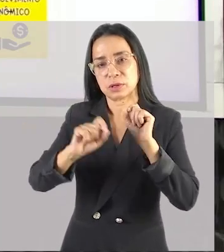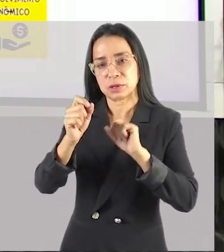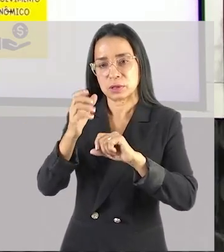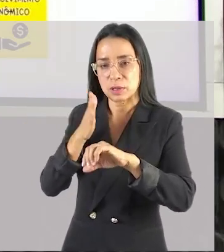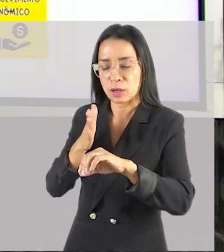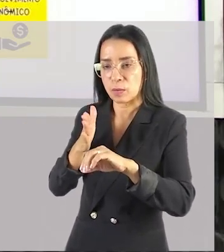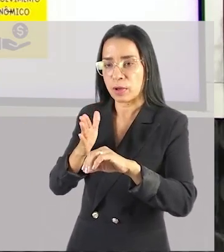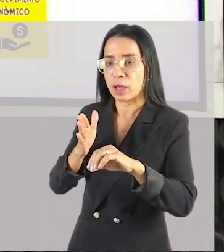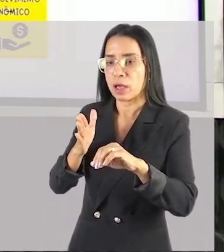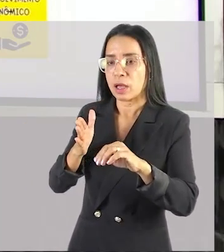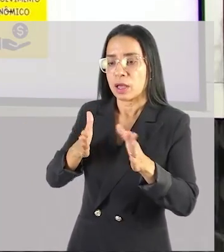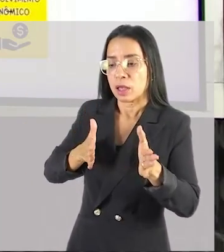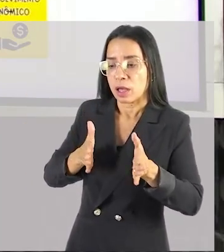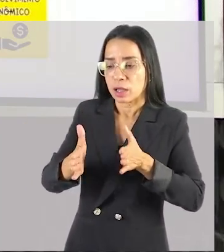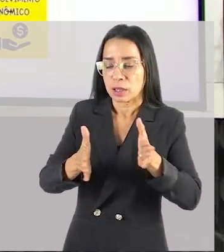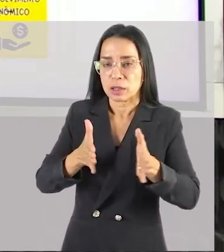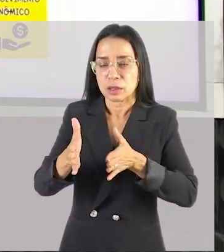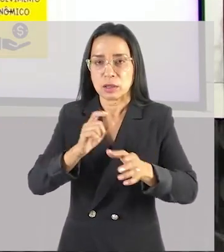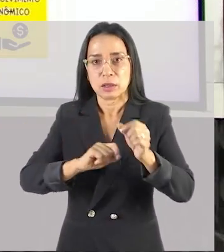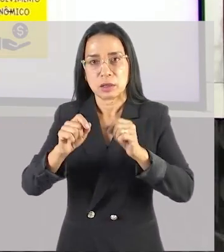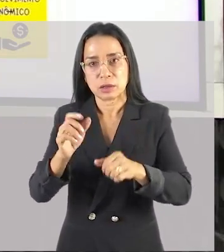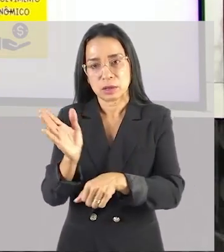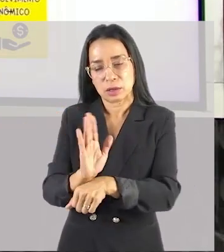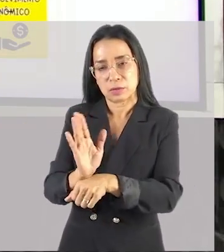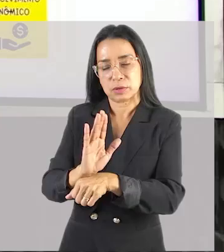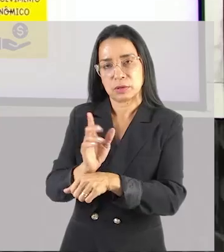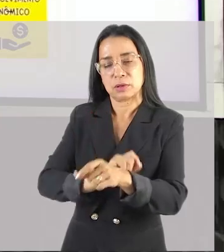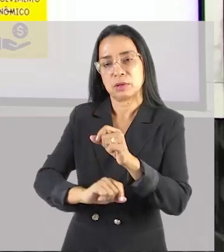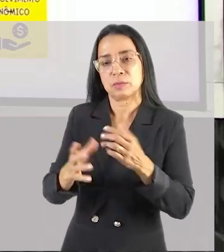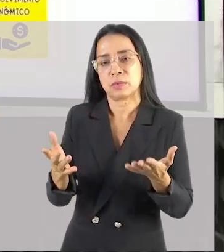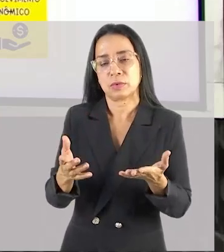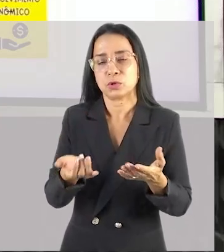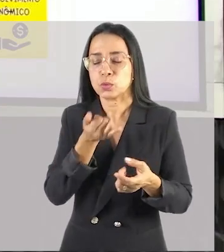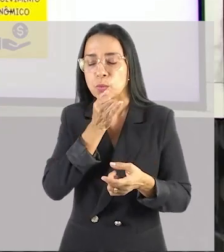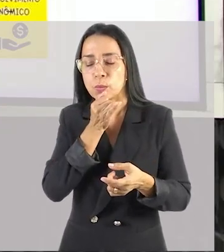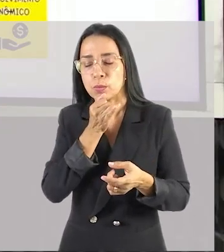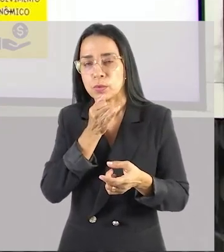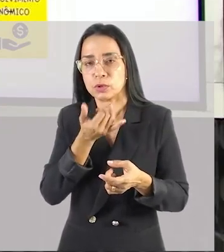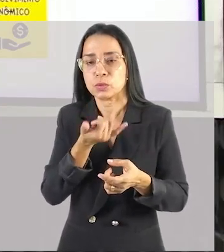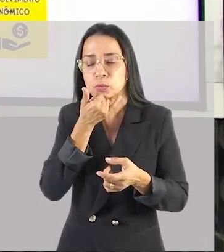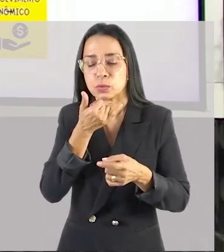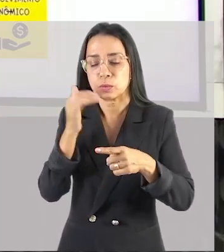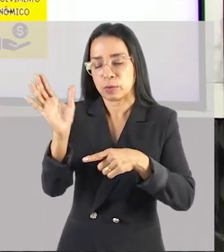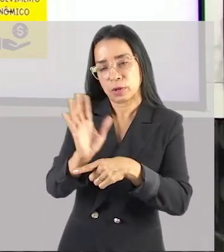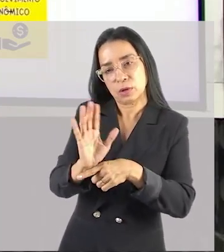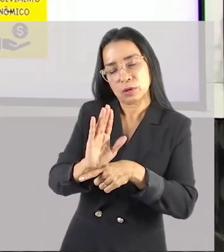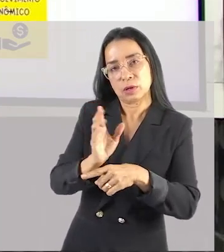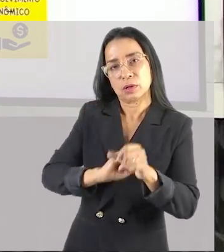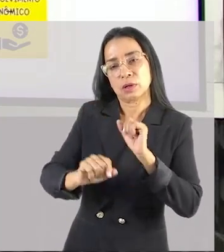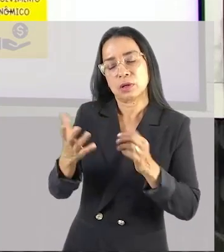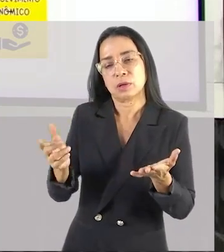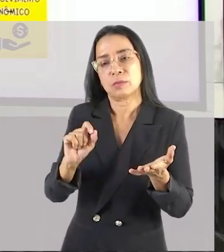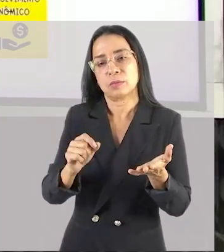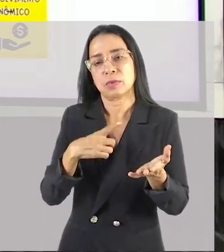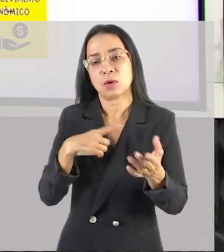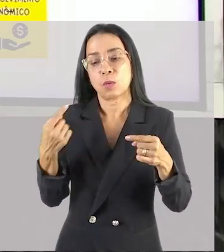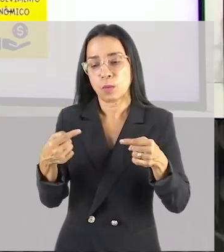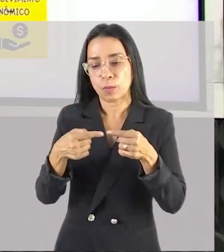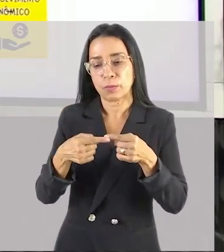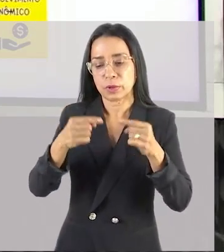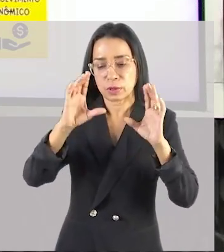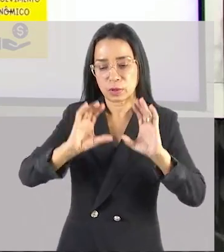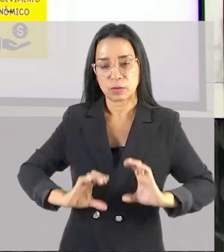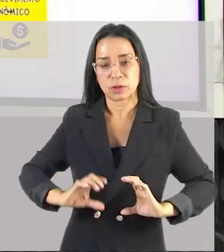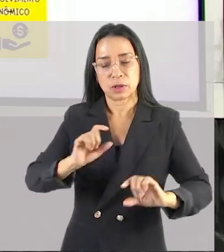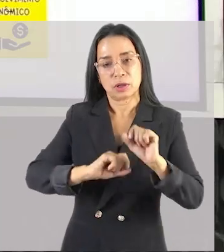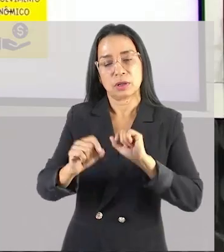Lembram isso? Pois pronto, esse tema ele tem a ver com o eixo de cidadania, mas ele tem a ver com o eixo cultural, visto que